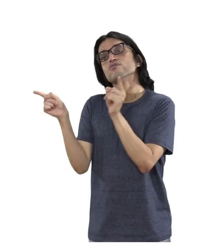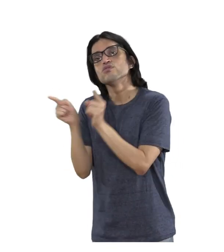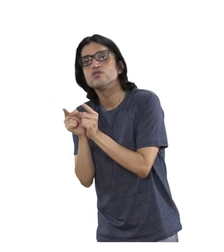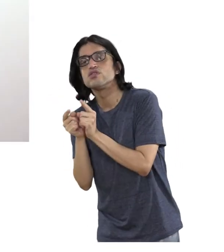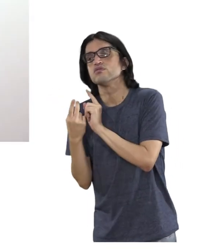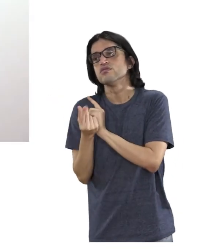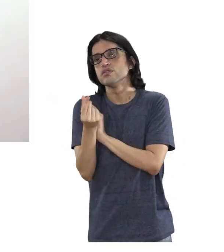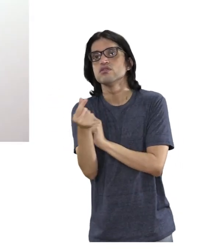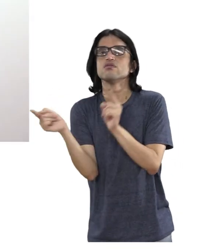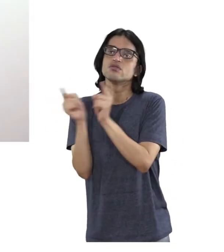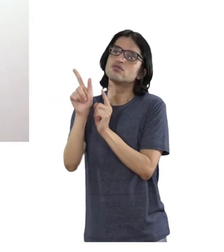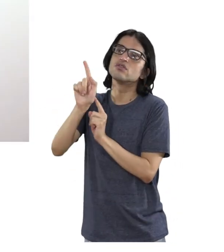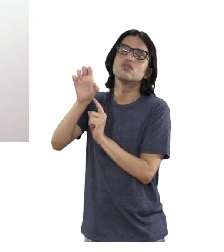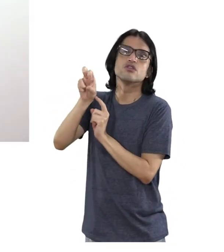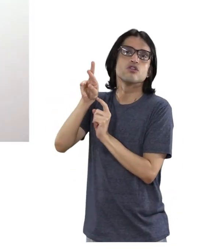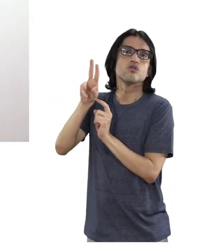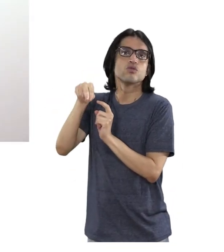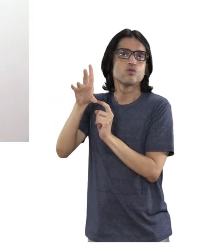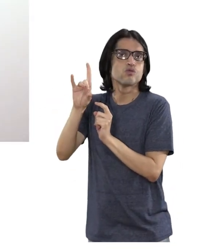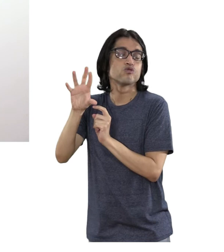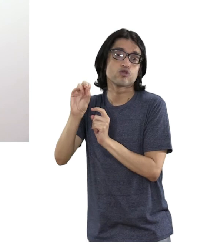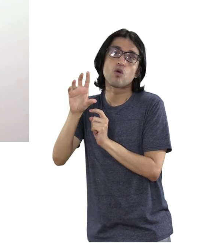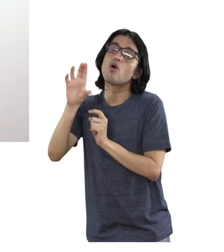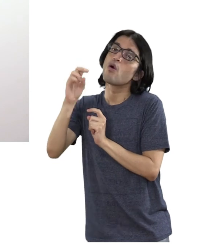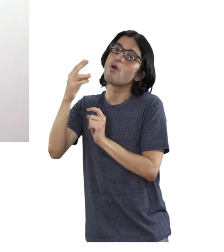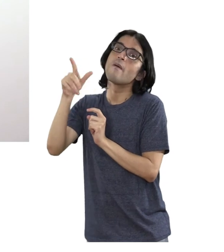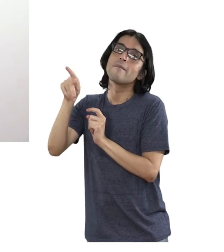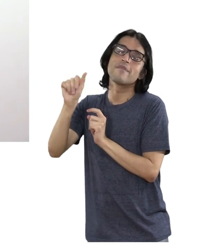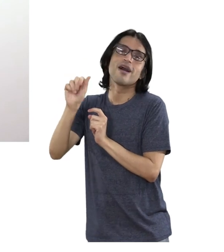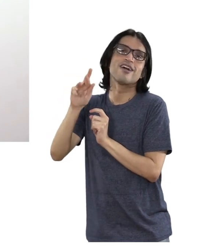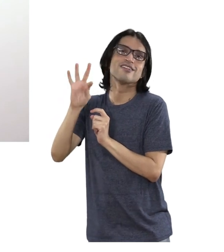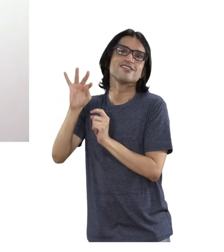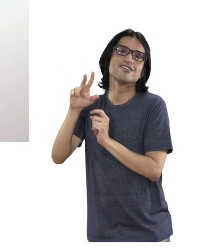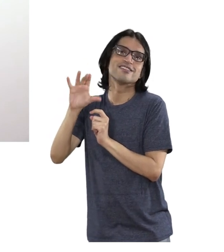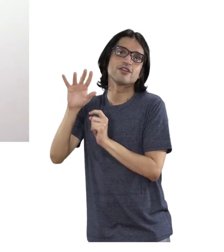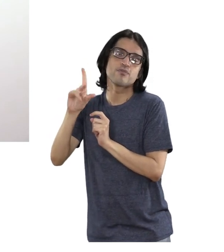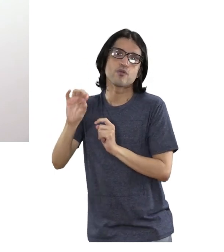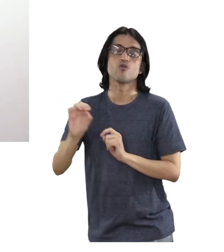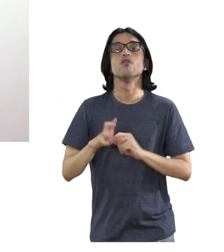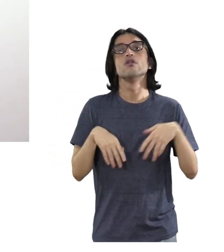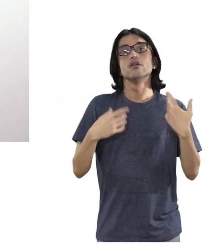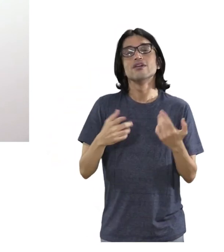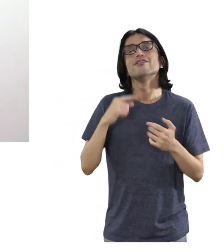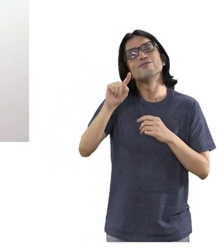particípio. Então, galera, gostaram da nossa apresentação? Espero que tenham aproveitado bastante e logo